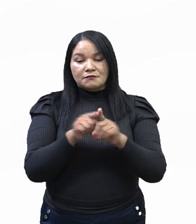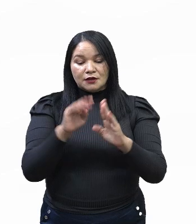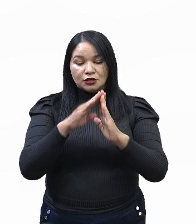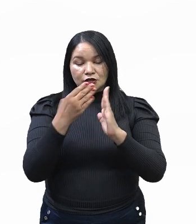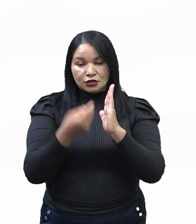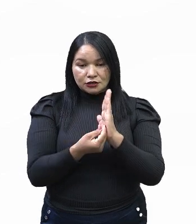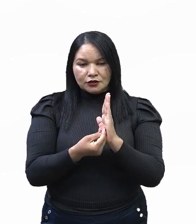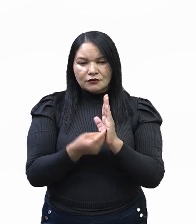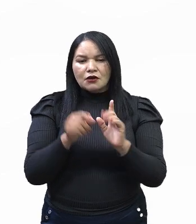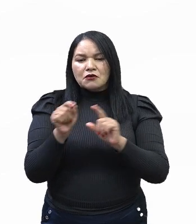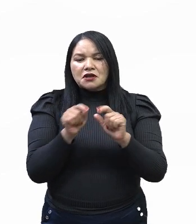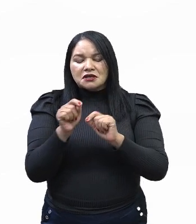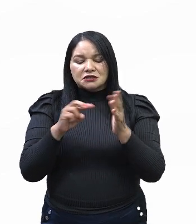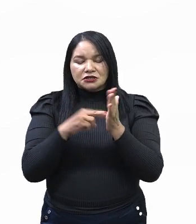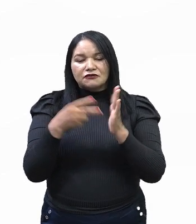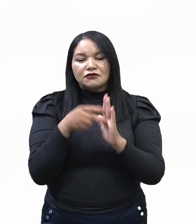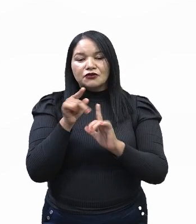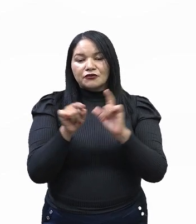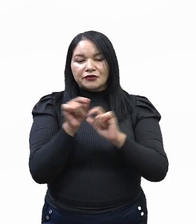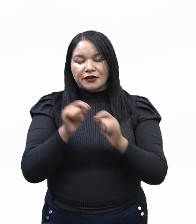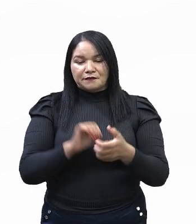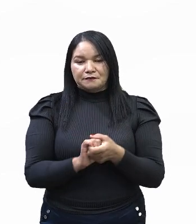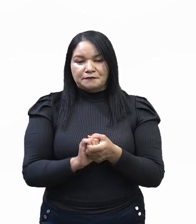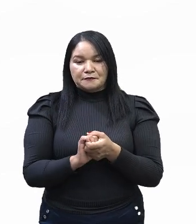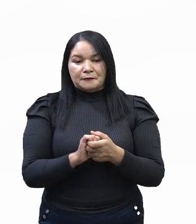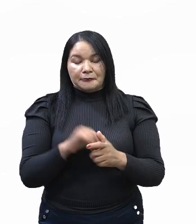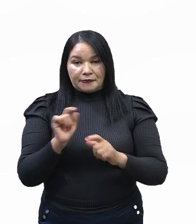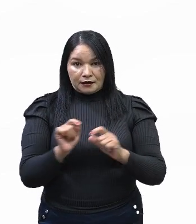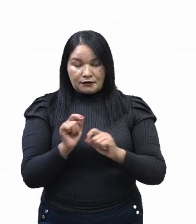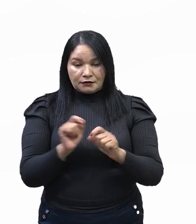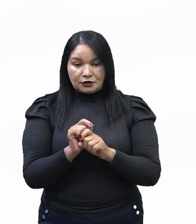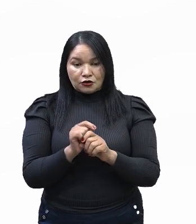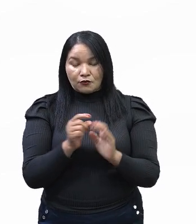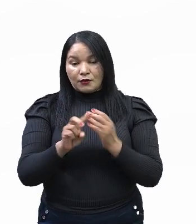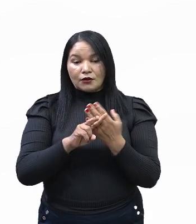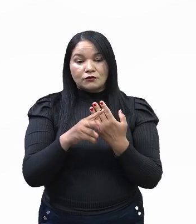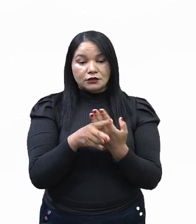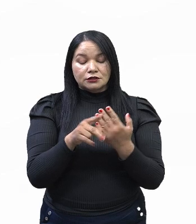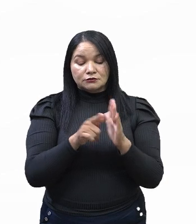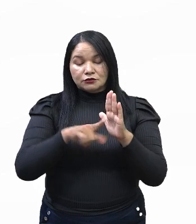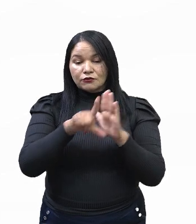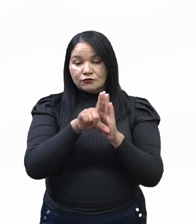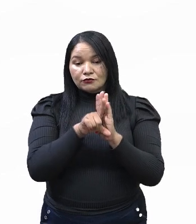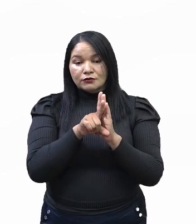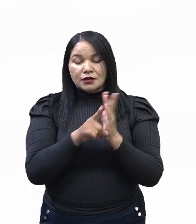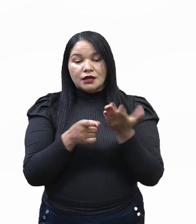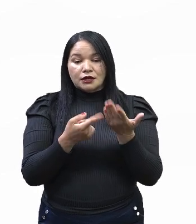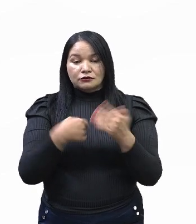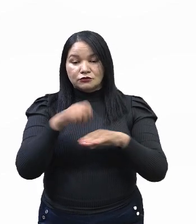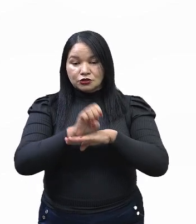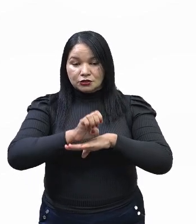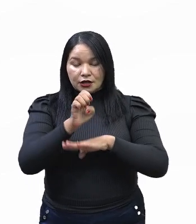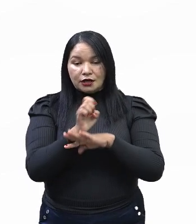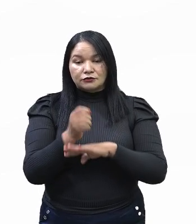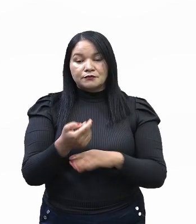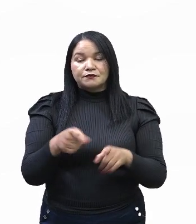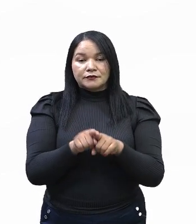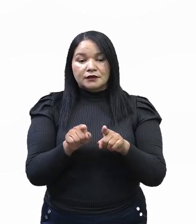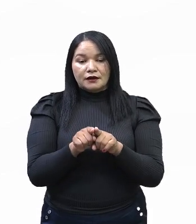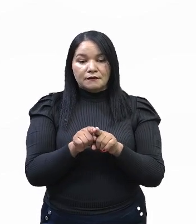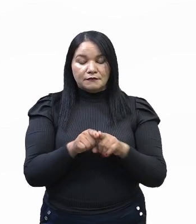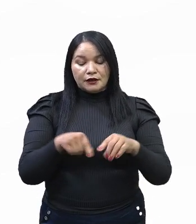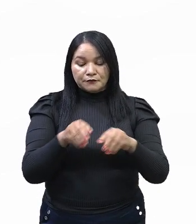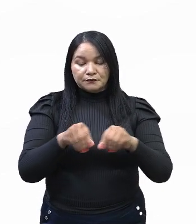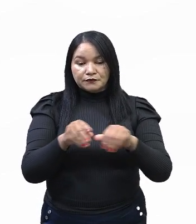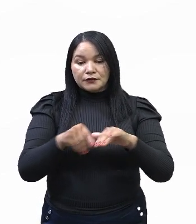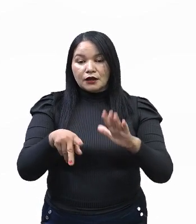isso, a demarcação de terras? A demarcação de terras é o reconhecimento legal do Estado da propriedade